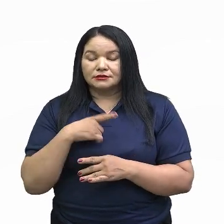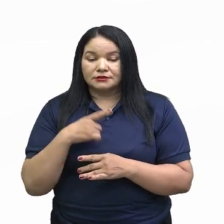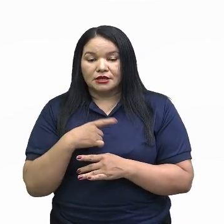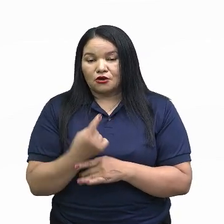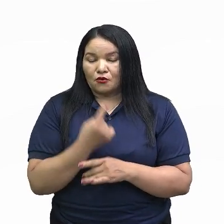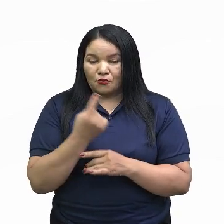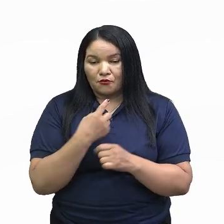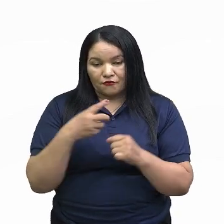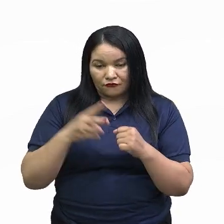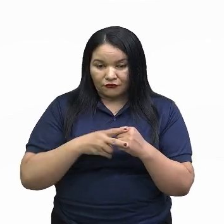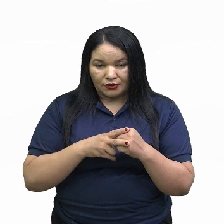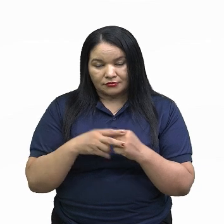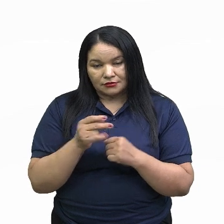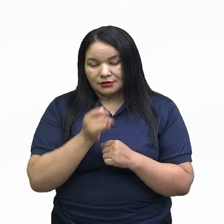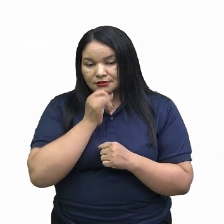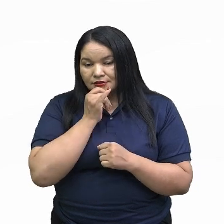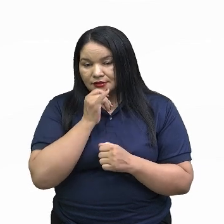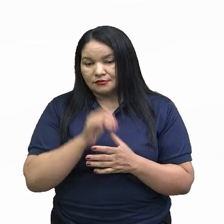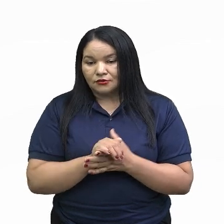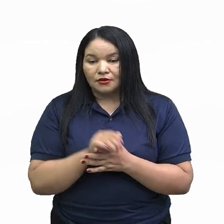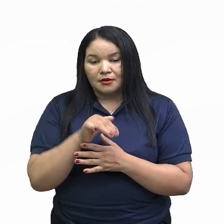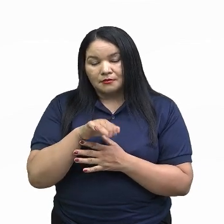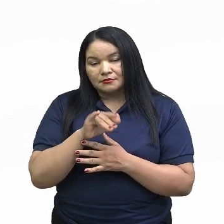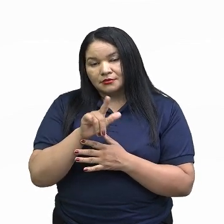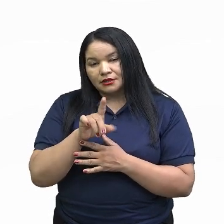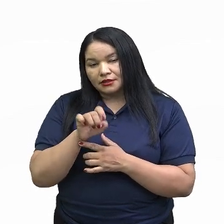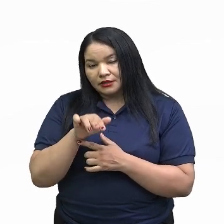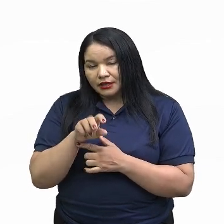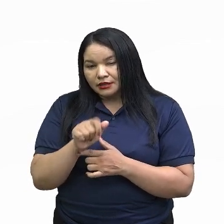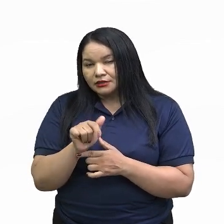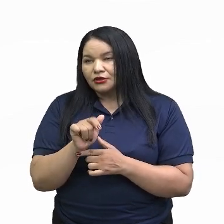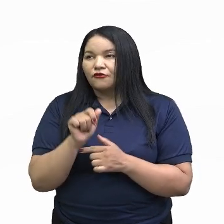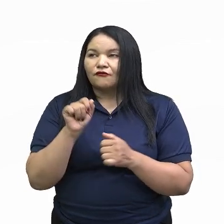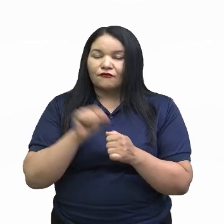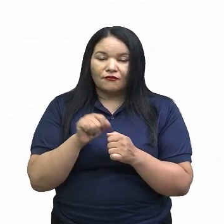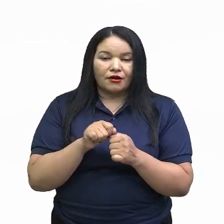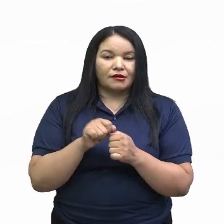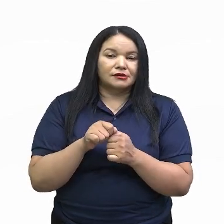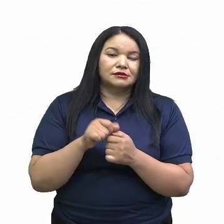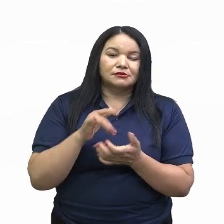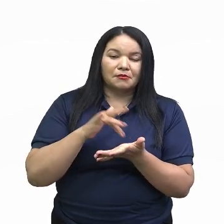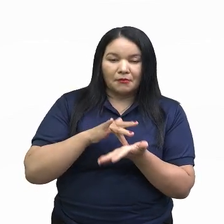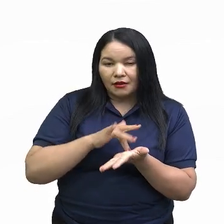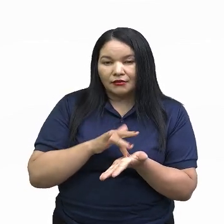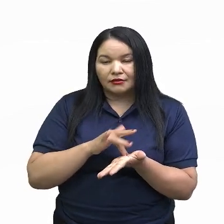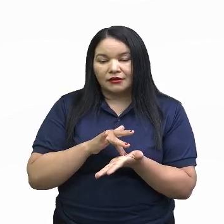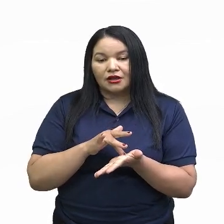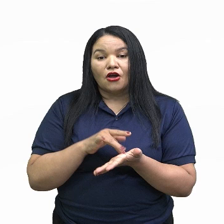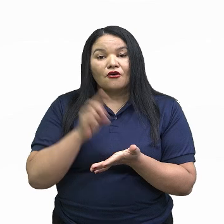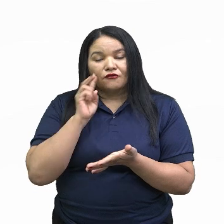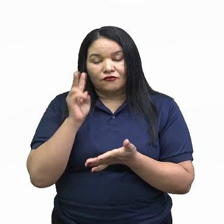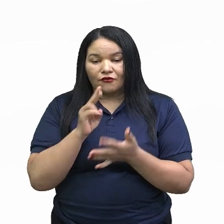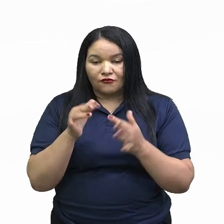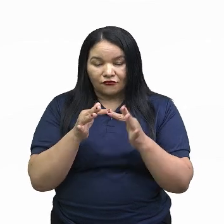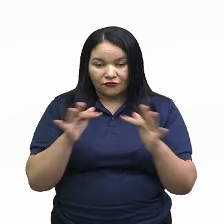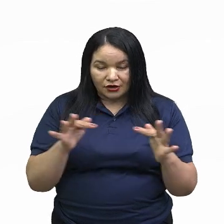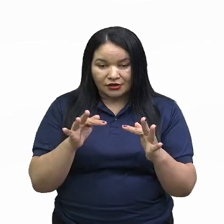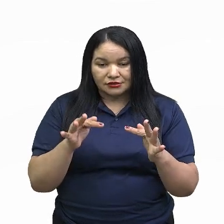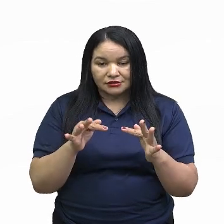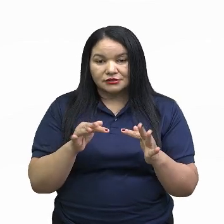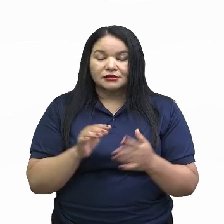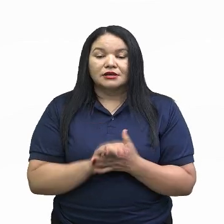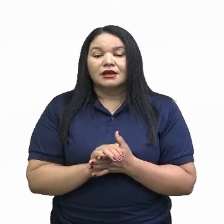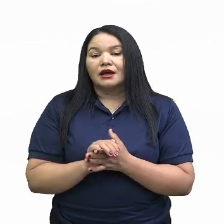um verbo, por exemplo, Milena faz balé, né? Veja que na frase Milena